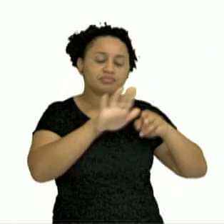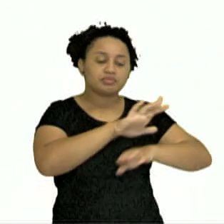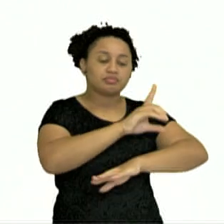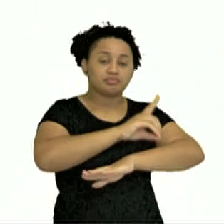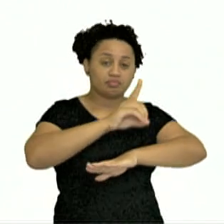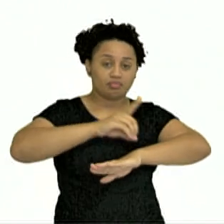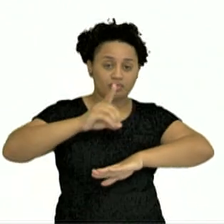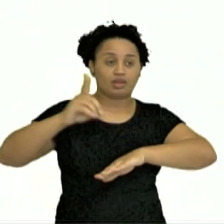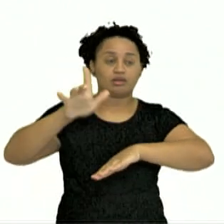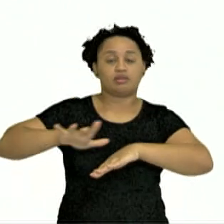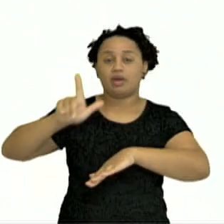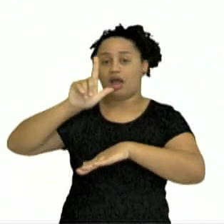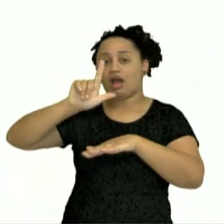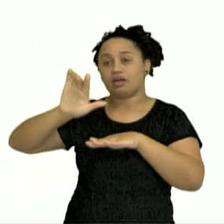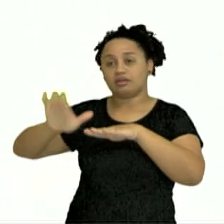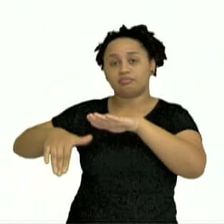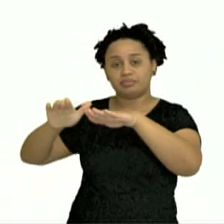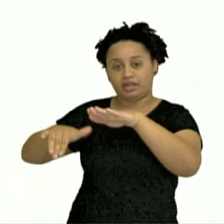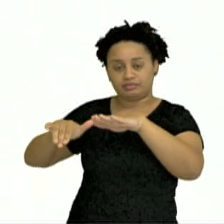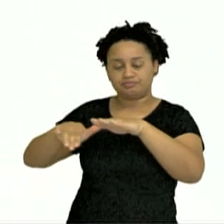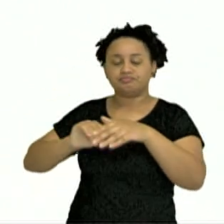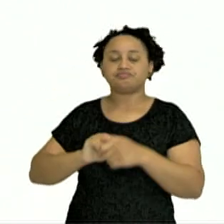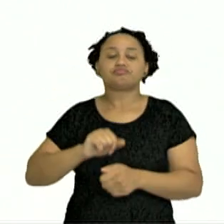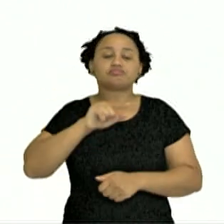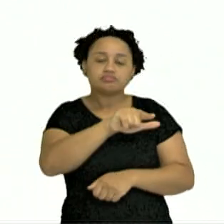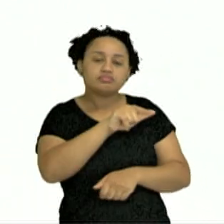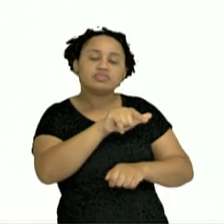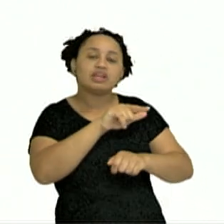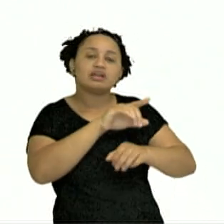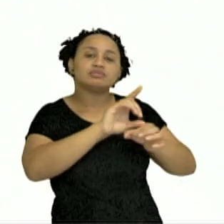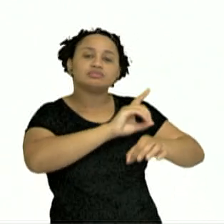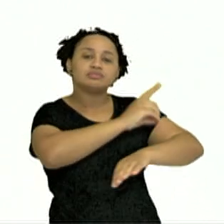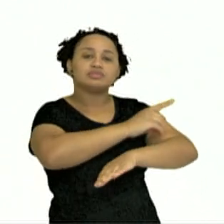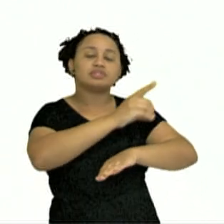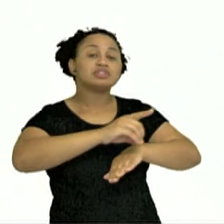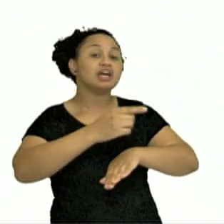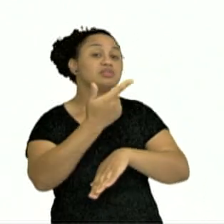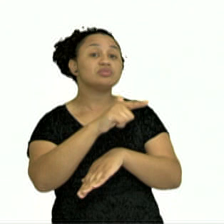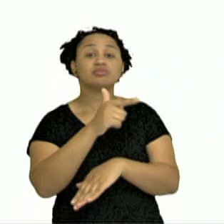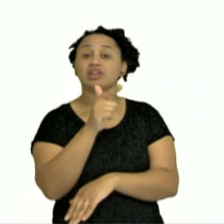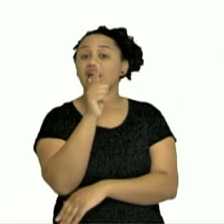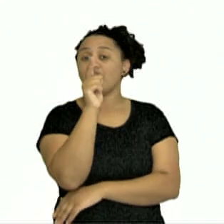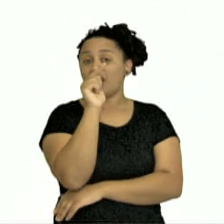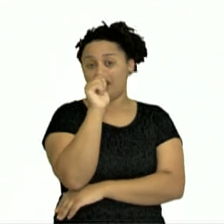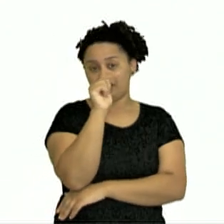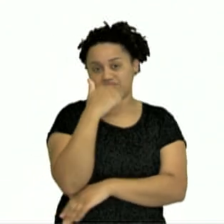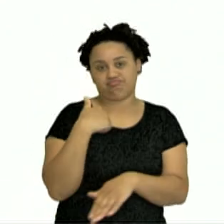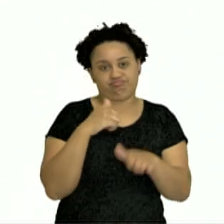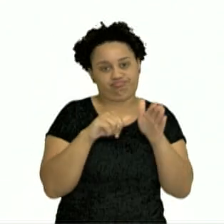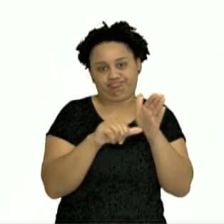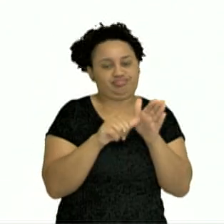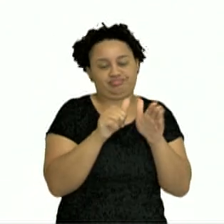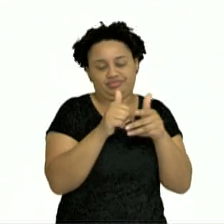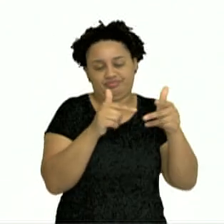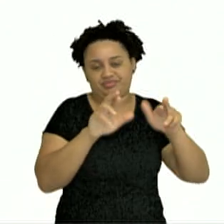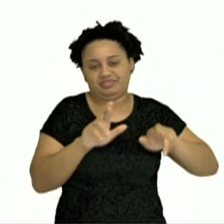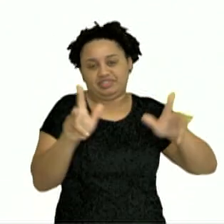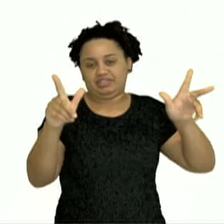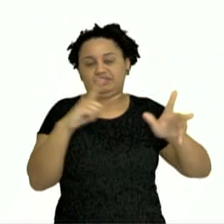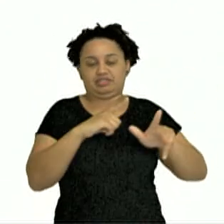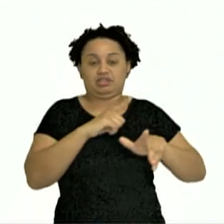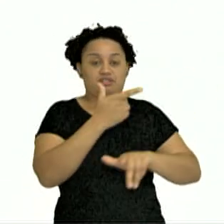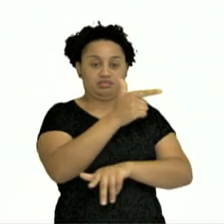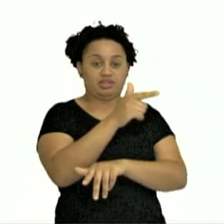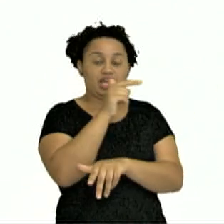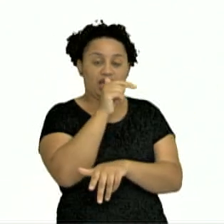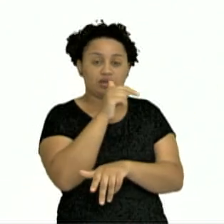quando nós estamos em uma área de deserto, nós não temos a disponibilidade de água. É a primeira situação. A segunda situação é